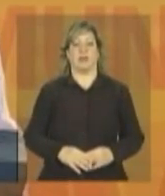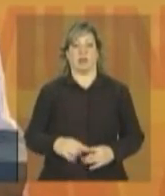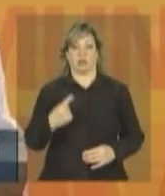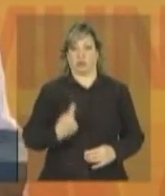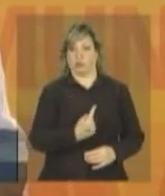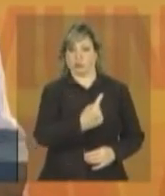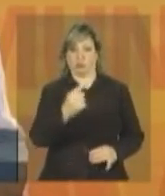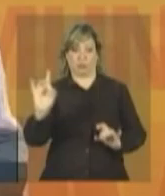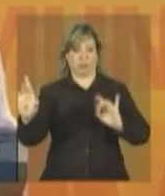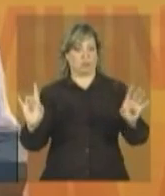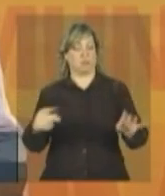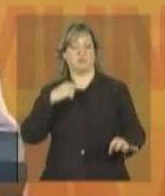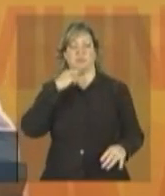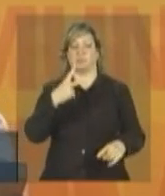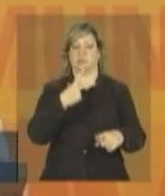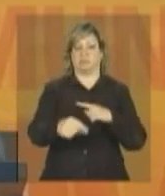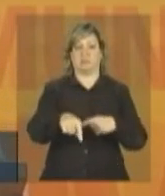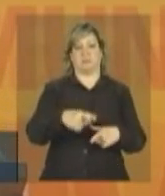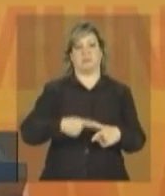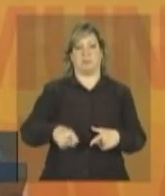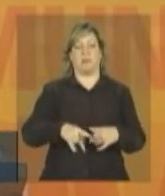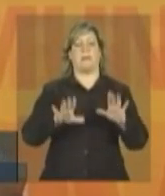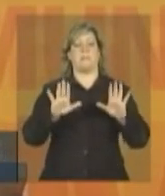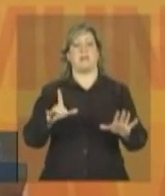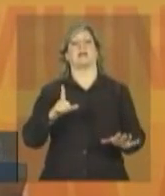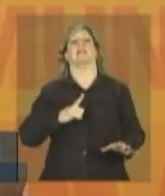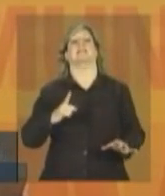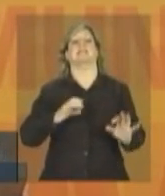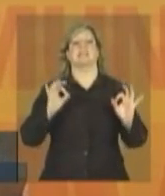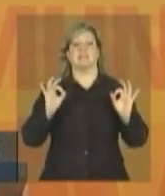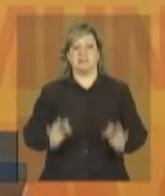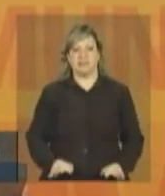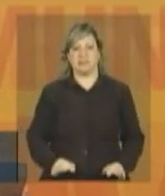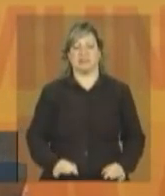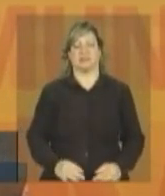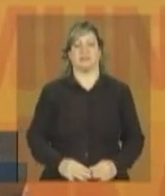certeza que tem